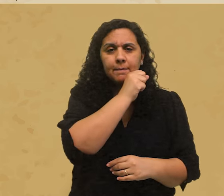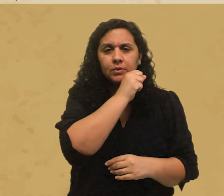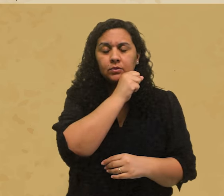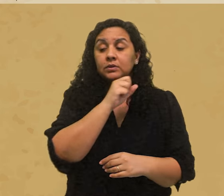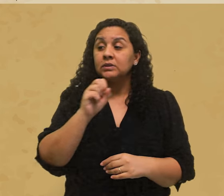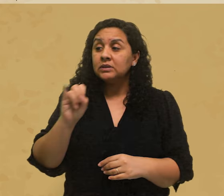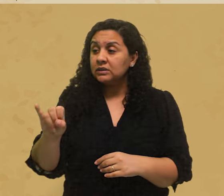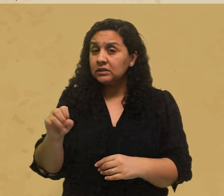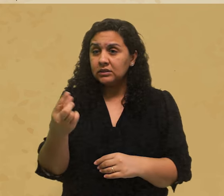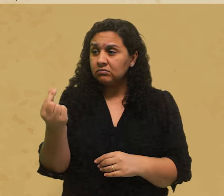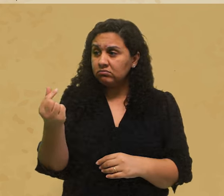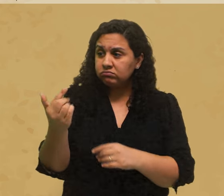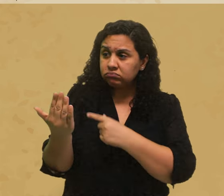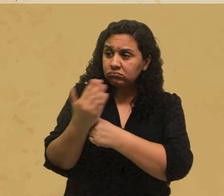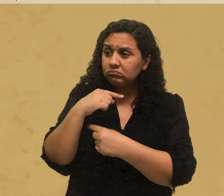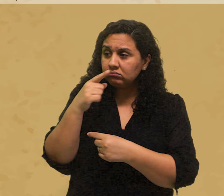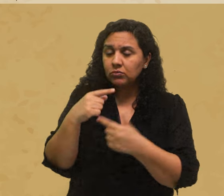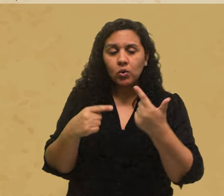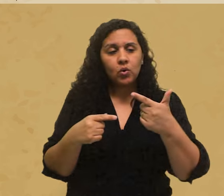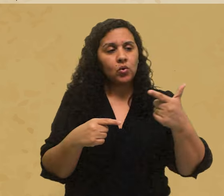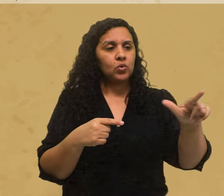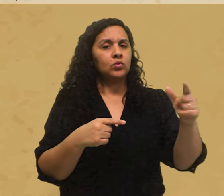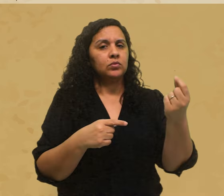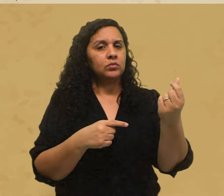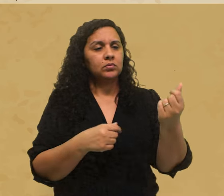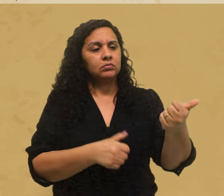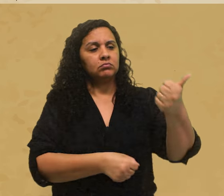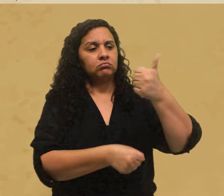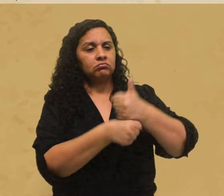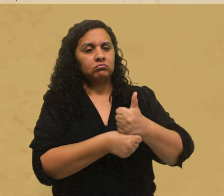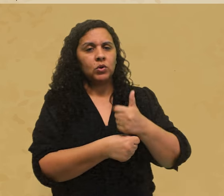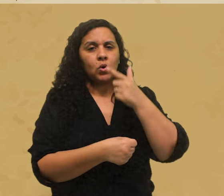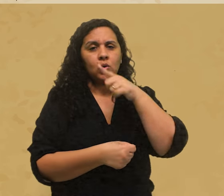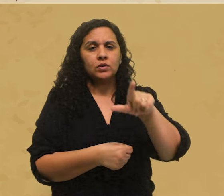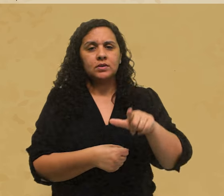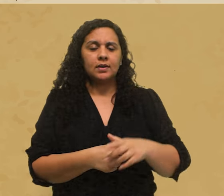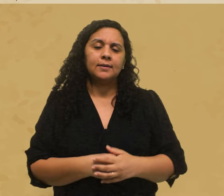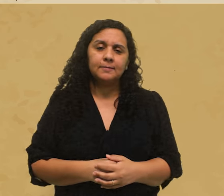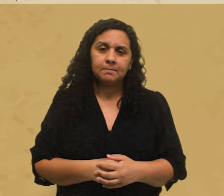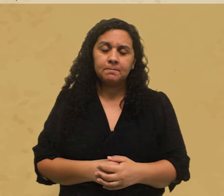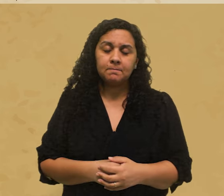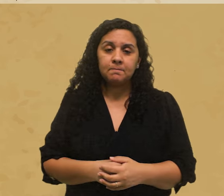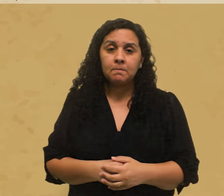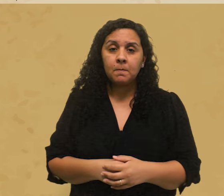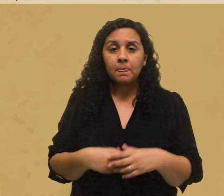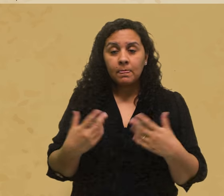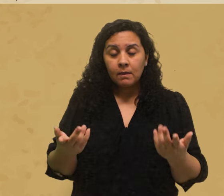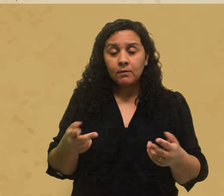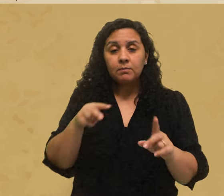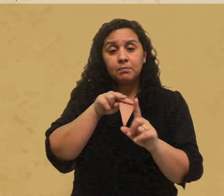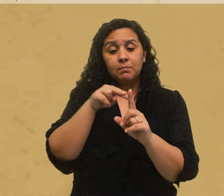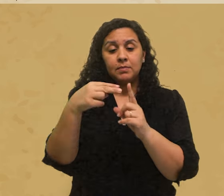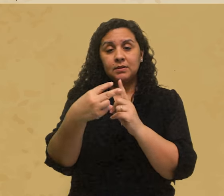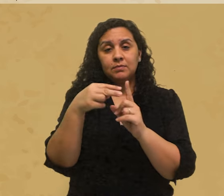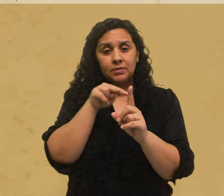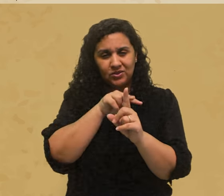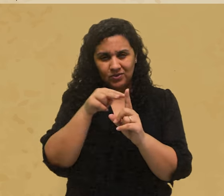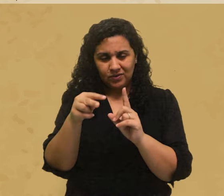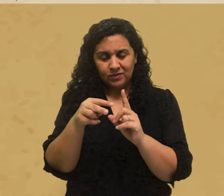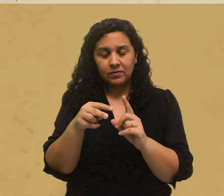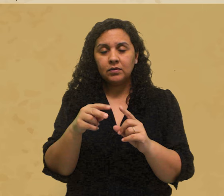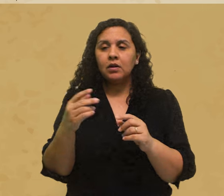sendo rapidamente substituído por outro amor que prometa mais vantagens.